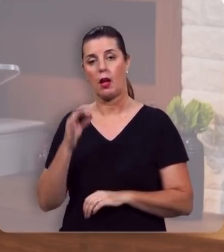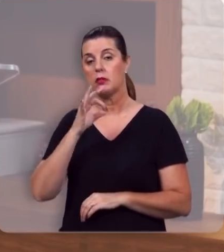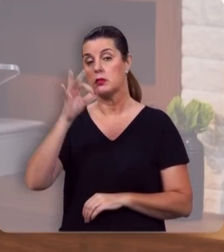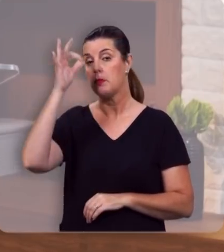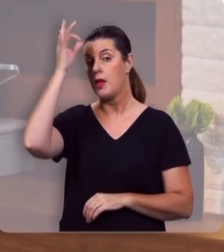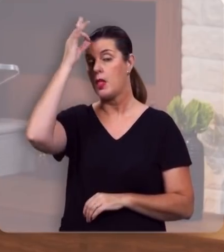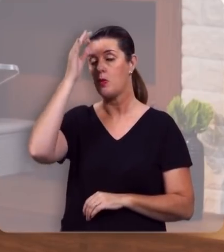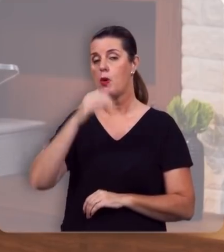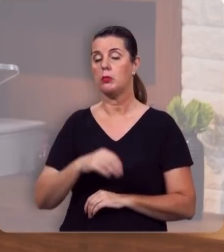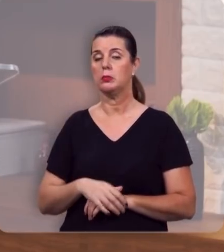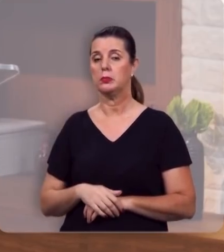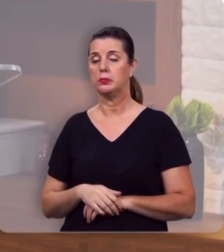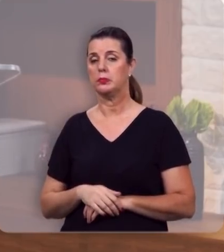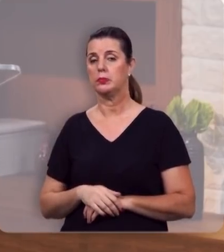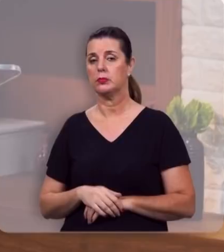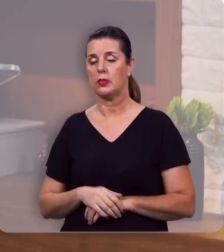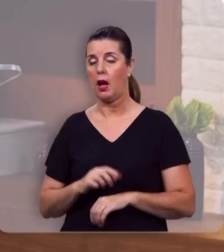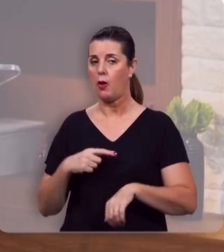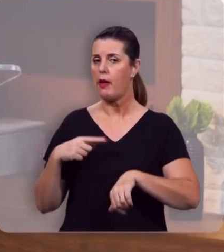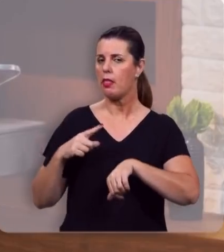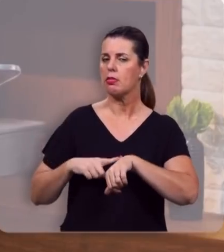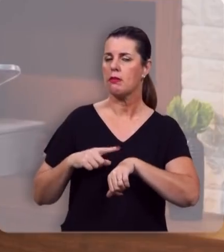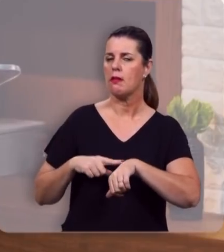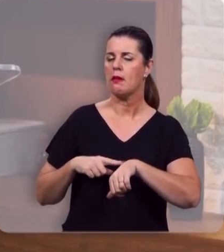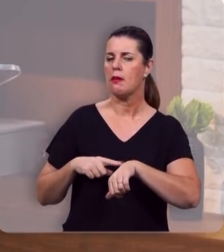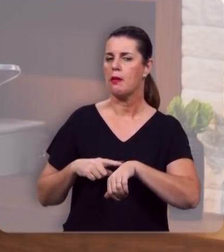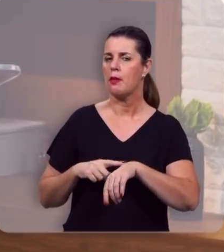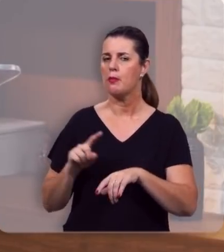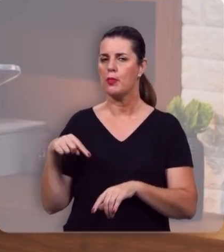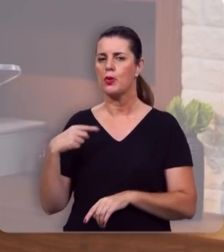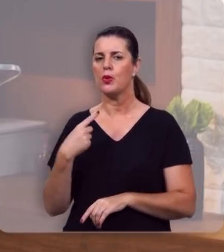espiritual? Está na hora de nós